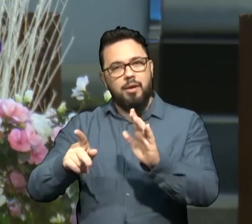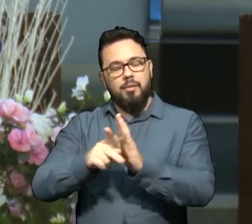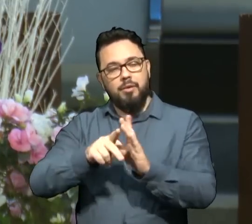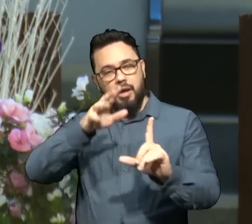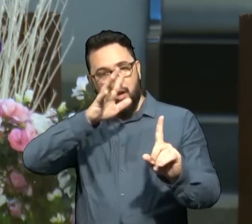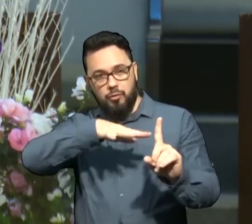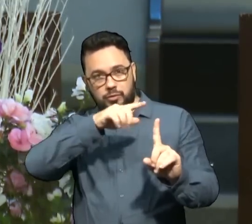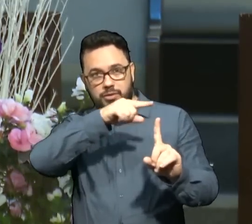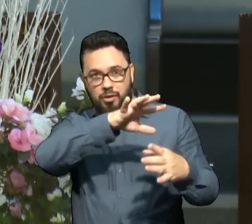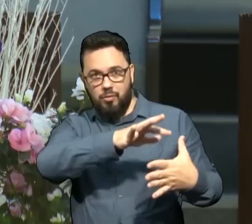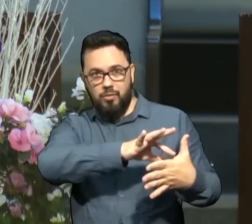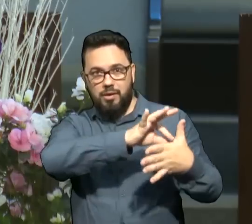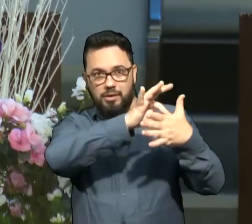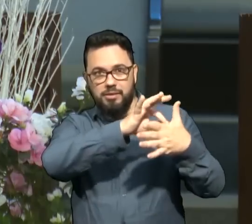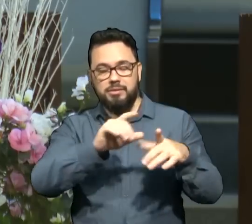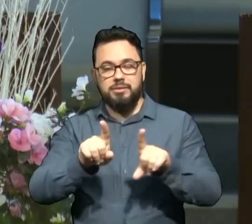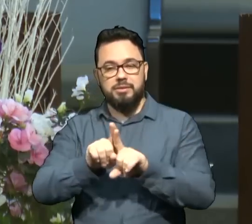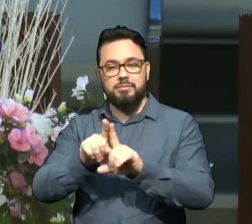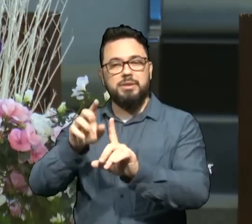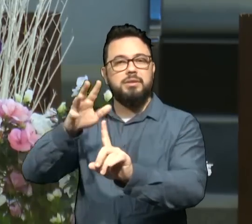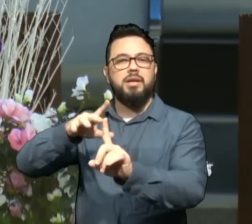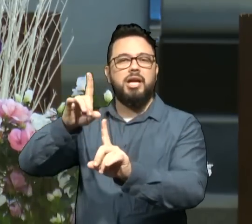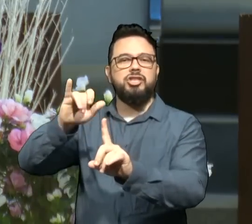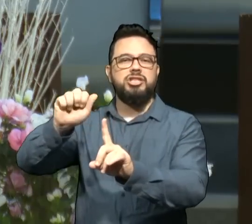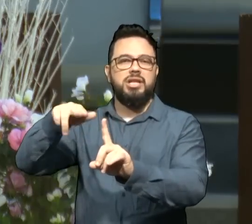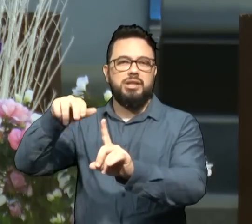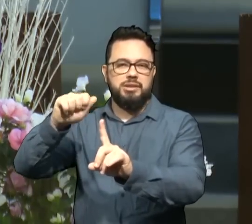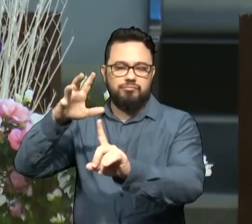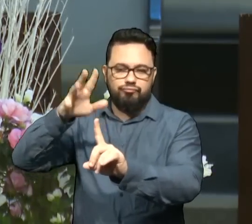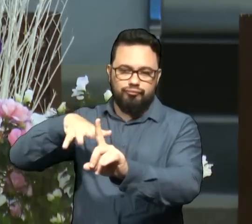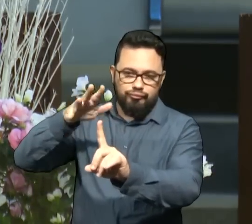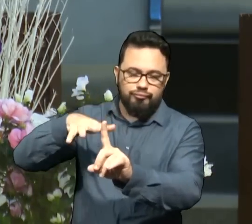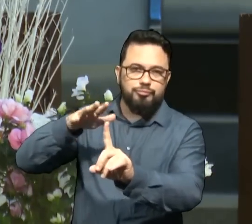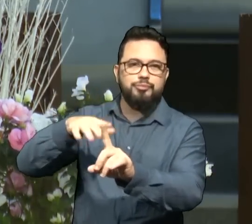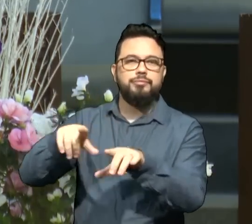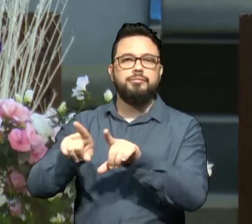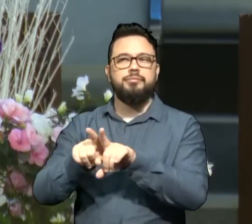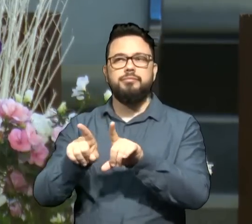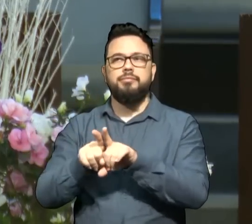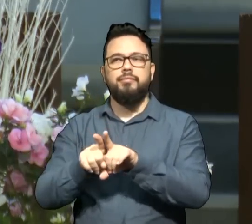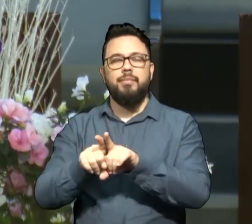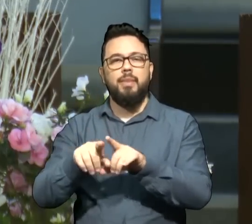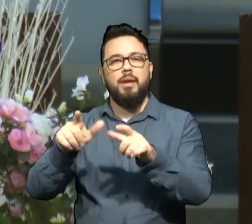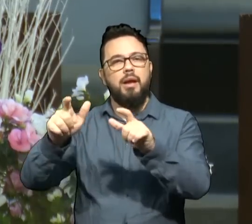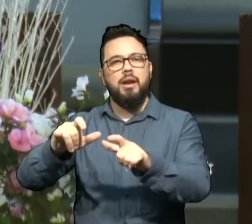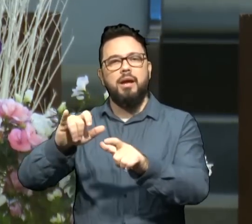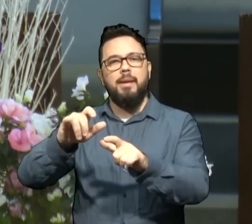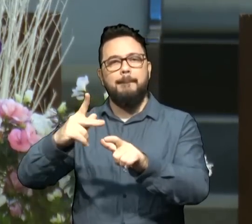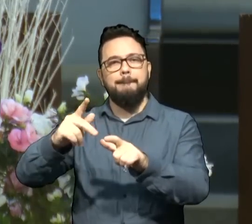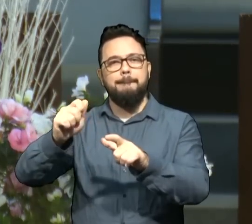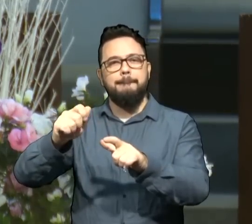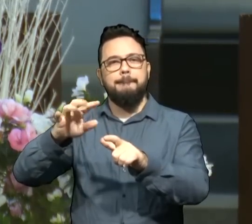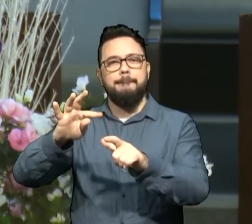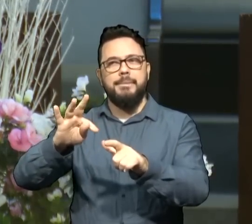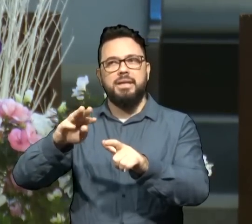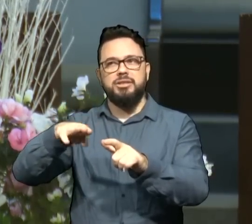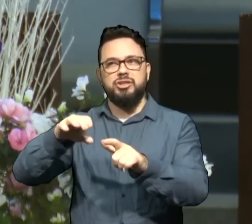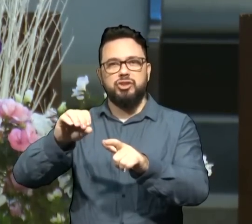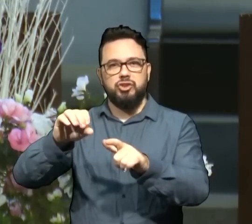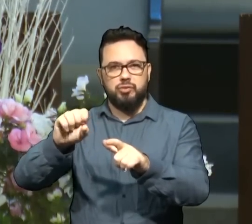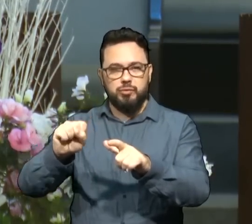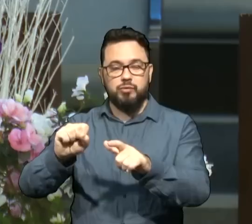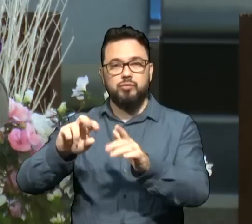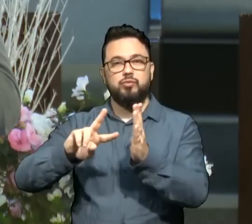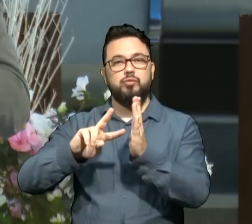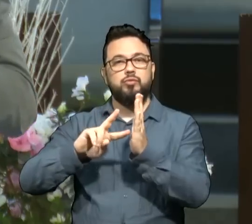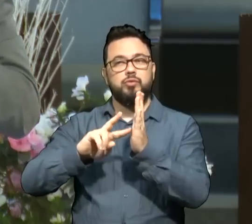e o centro de peregrinação religiosa era a ilha de pmos que teve esse nome patimos